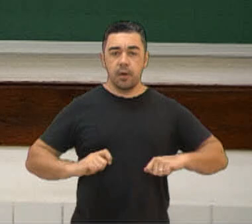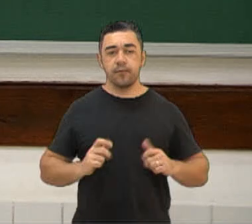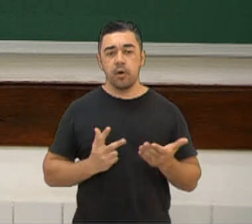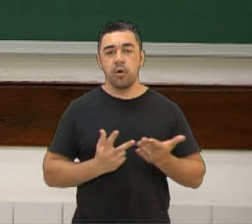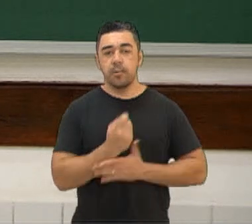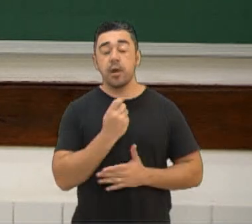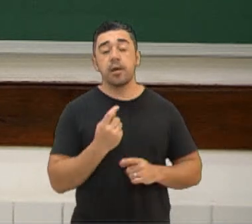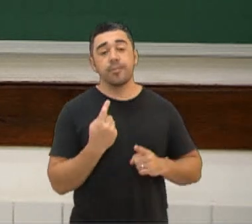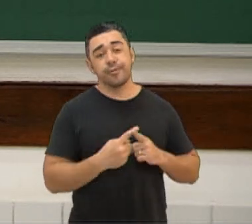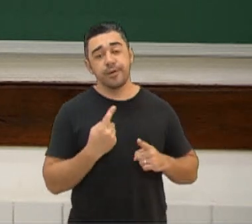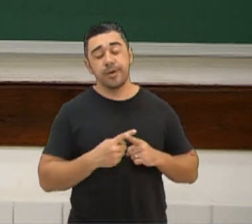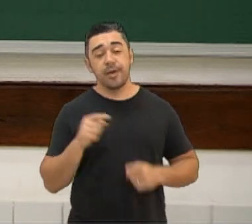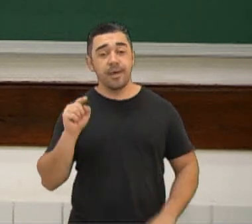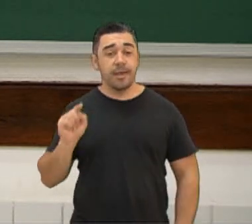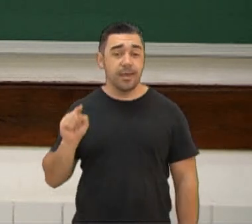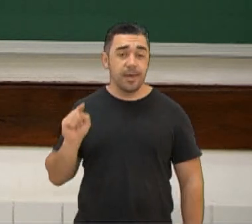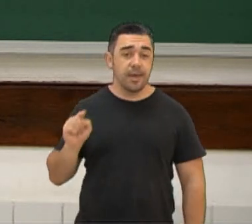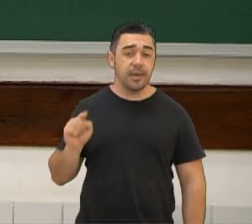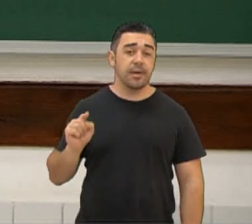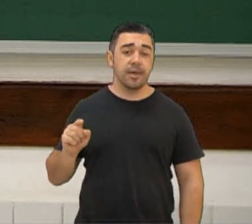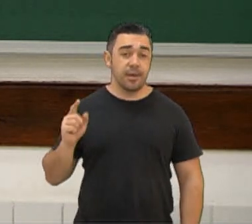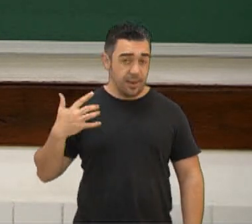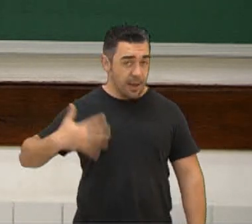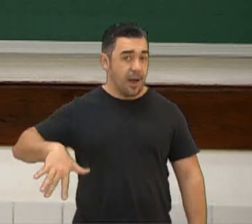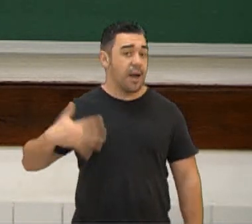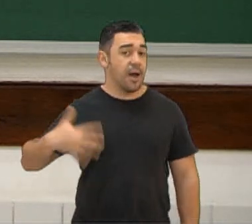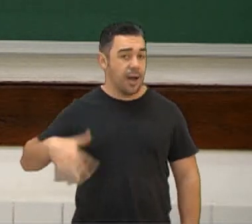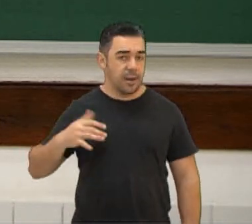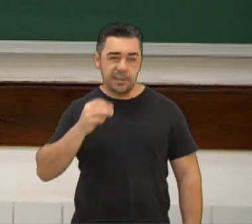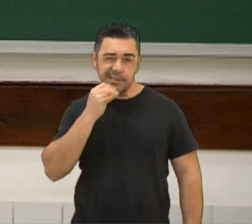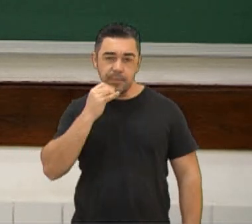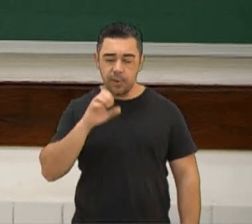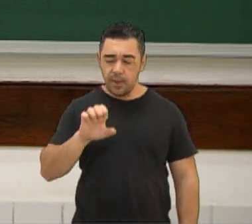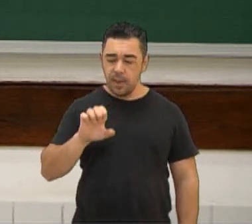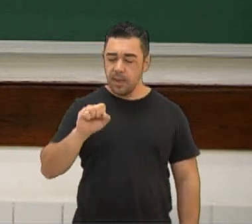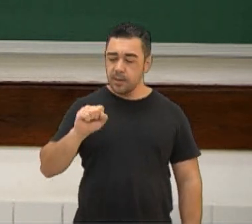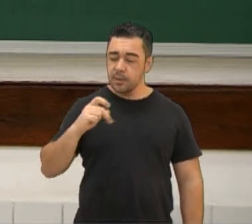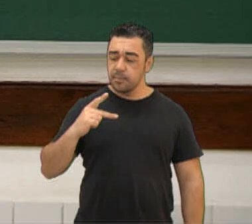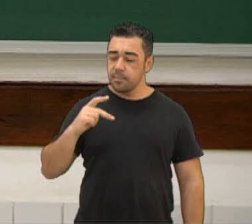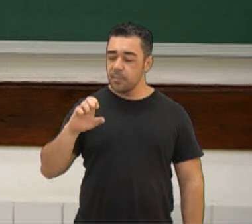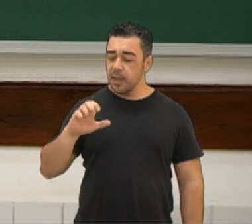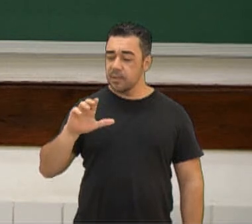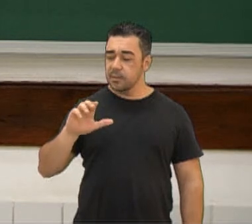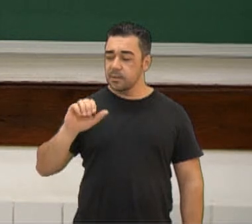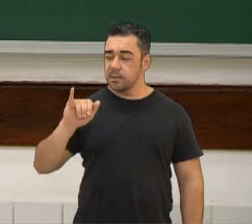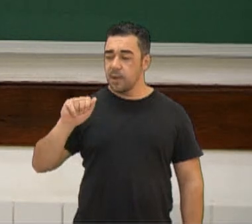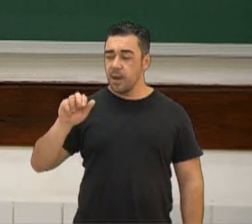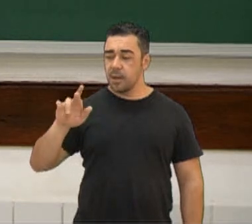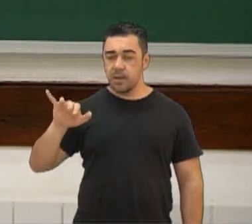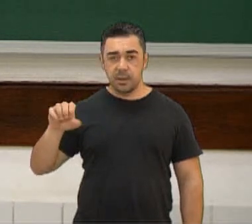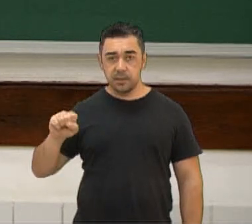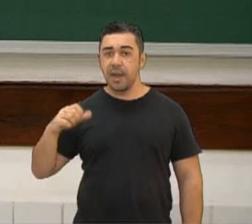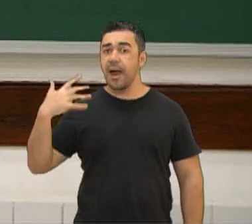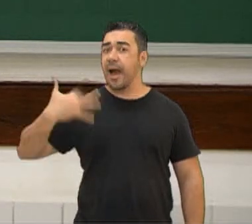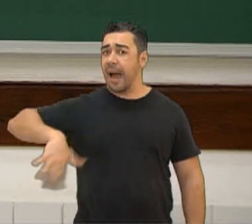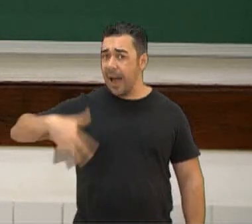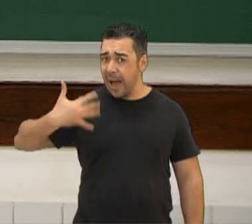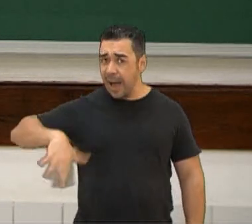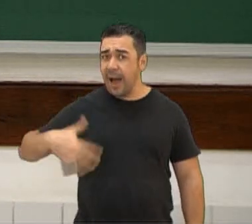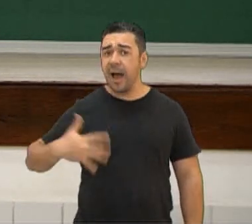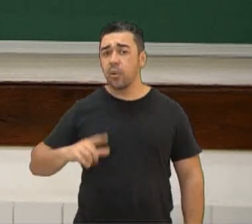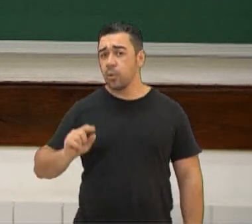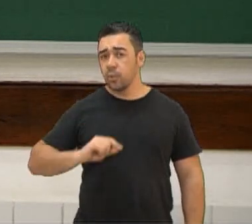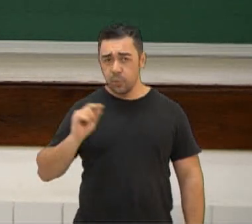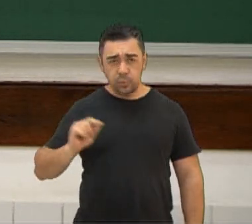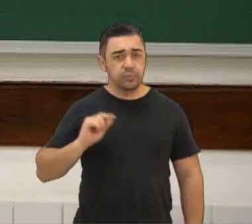eles que consumiam porque os temperos, essas especiarias custavam, por causa de uma viagem tão longa, acabavam